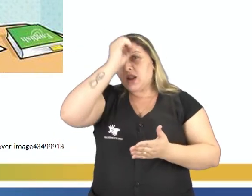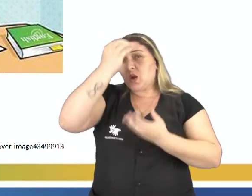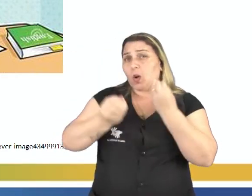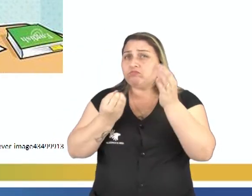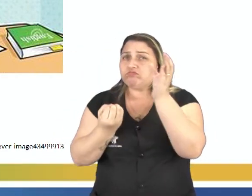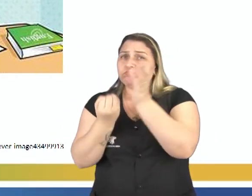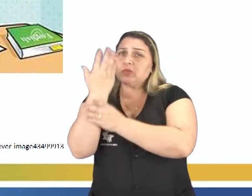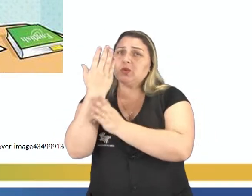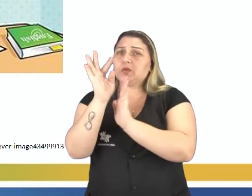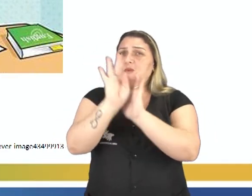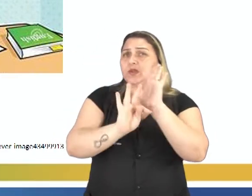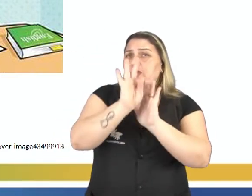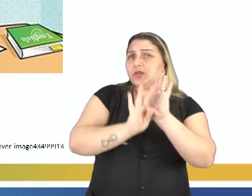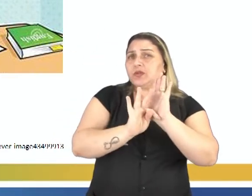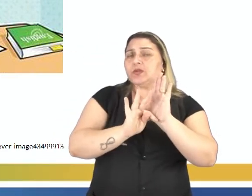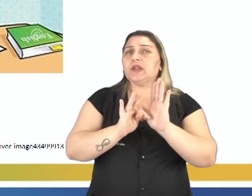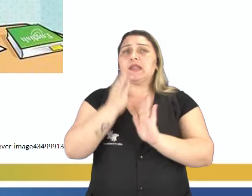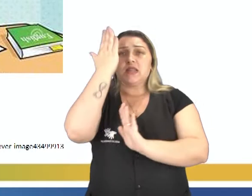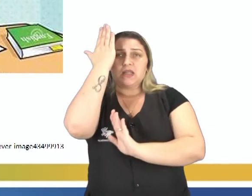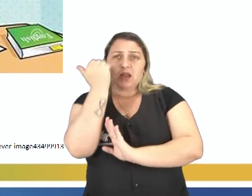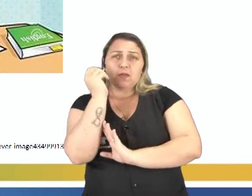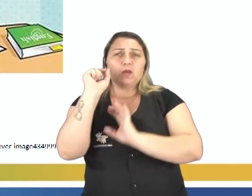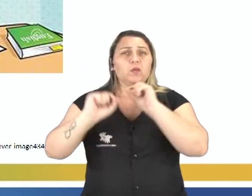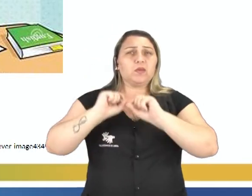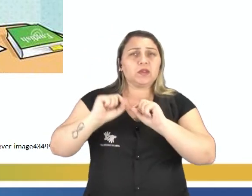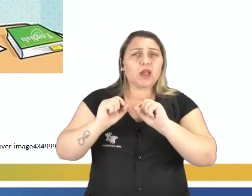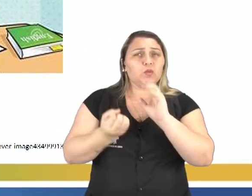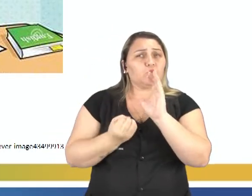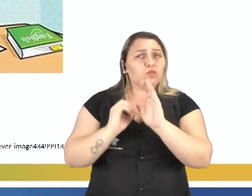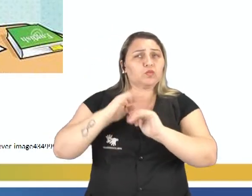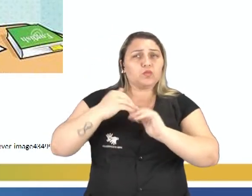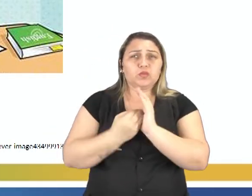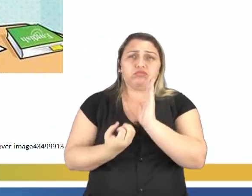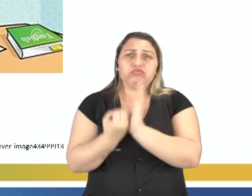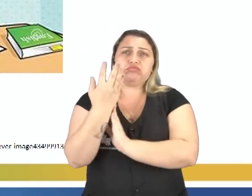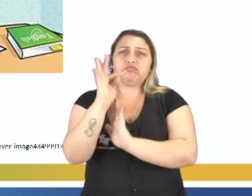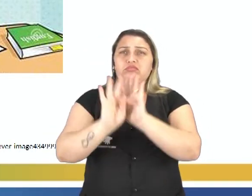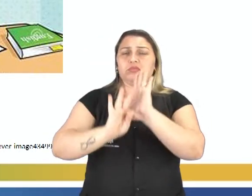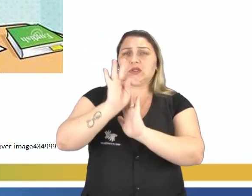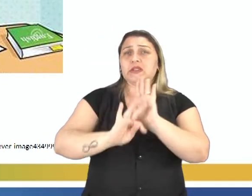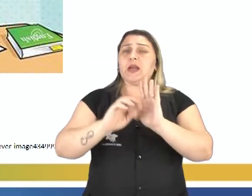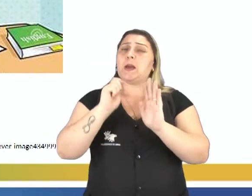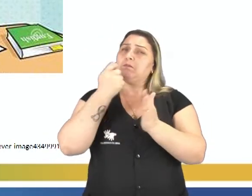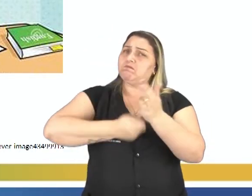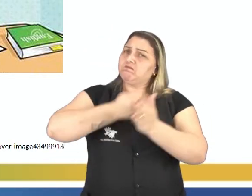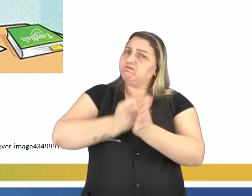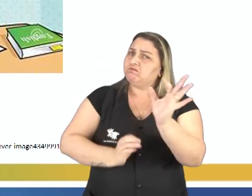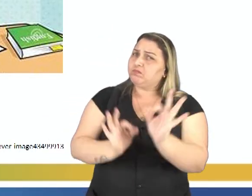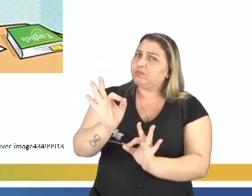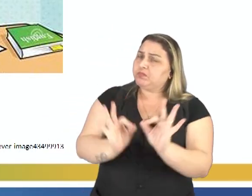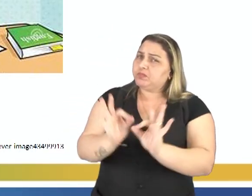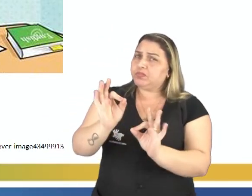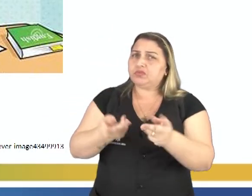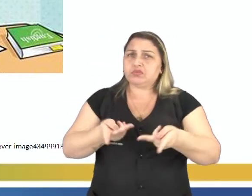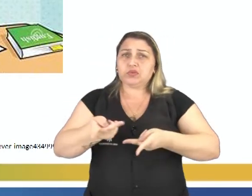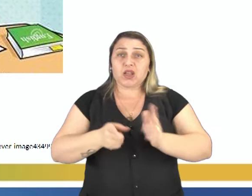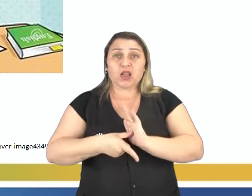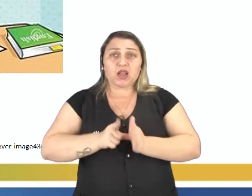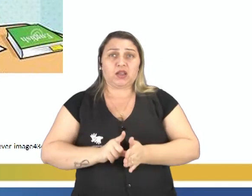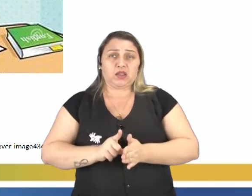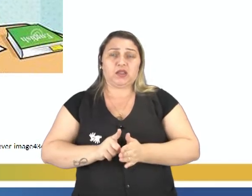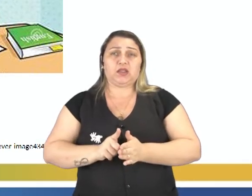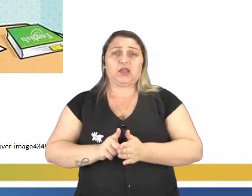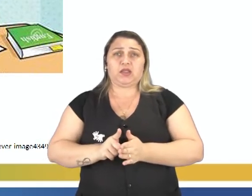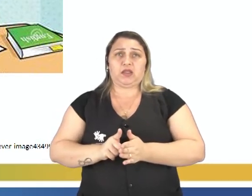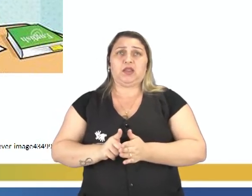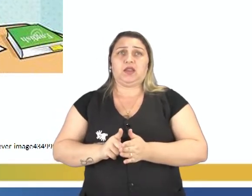aprender como produzir o texto. Sabemos que toda produção textual exige uma organização e